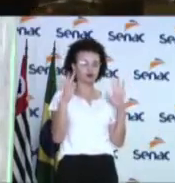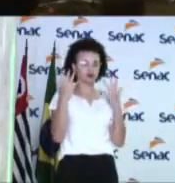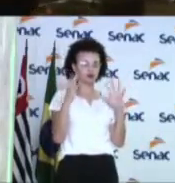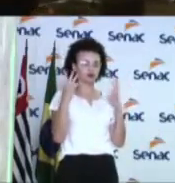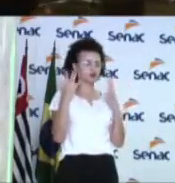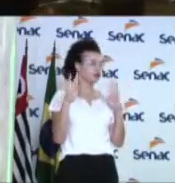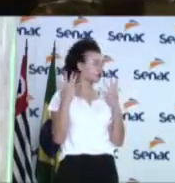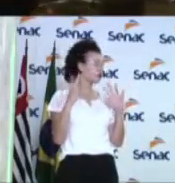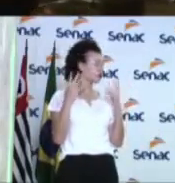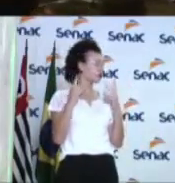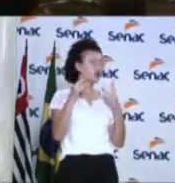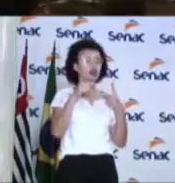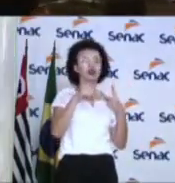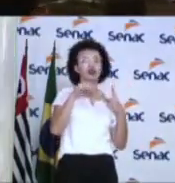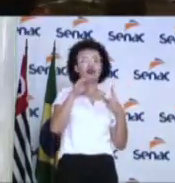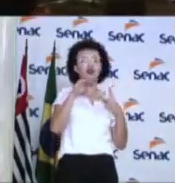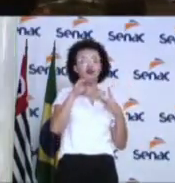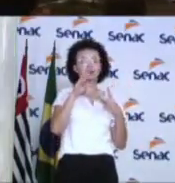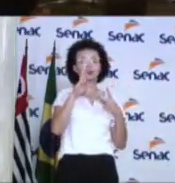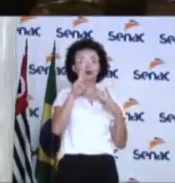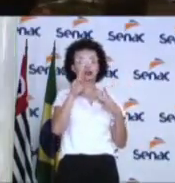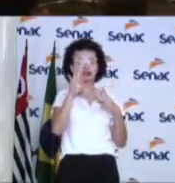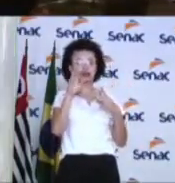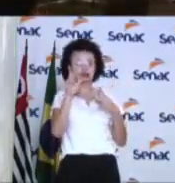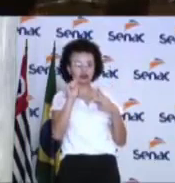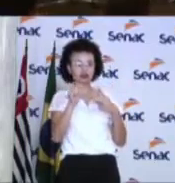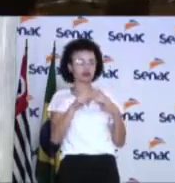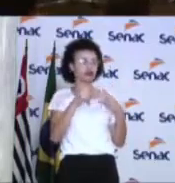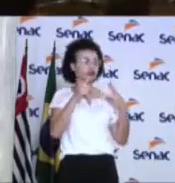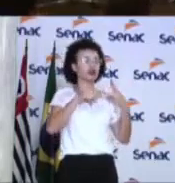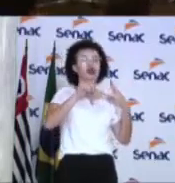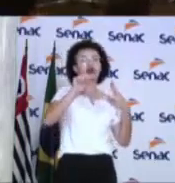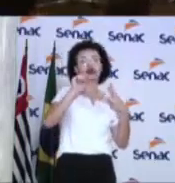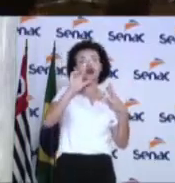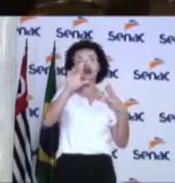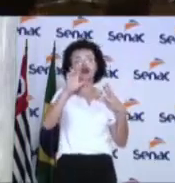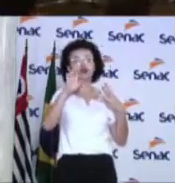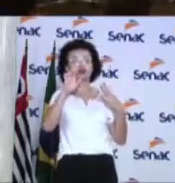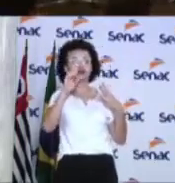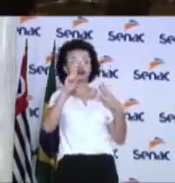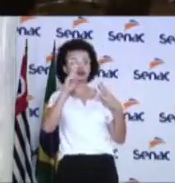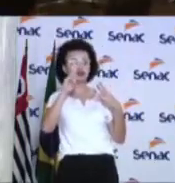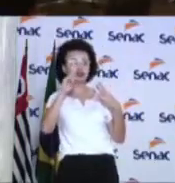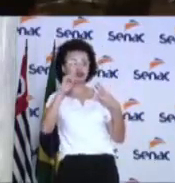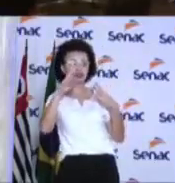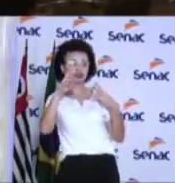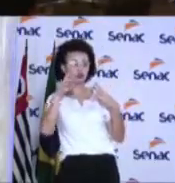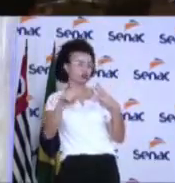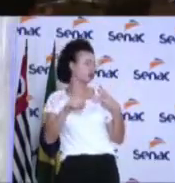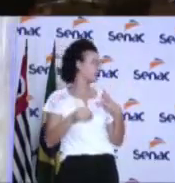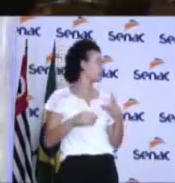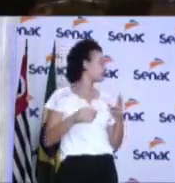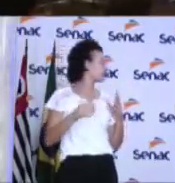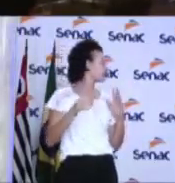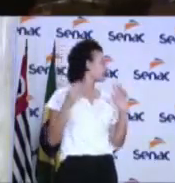Keika Morelli, da UMAP também, Alessandro Bernardo, da FBIS,